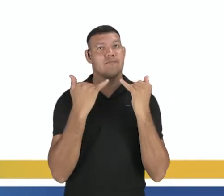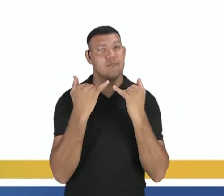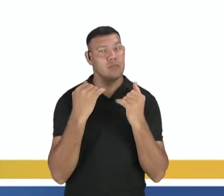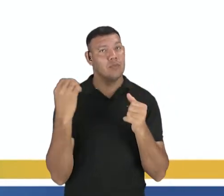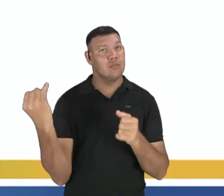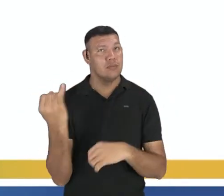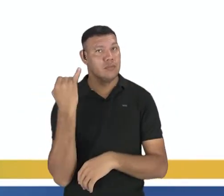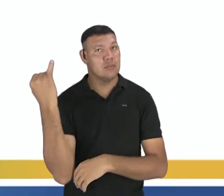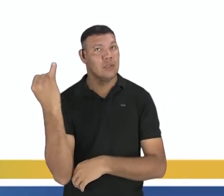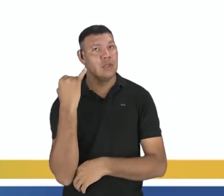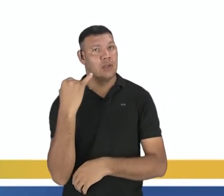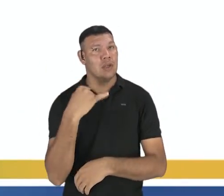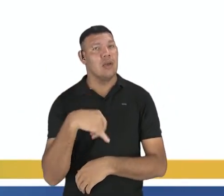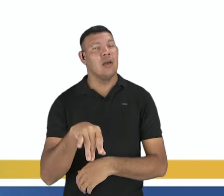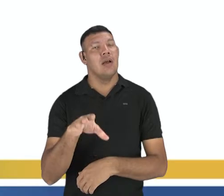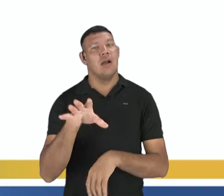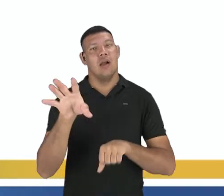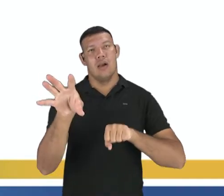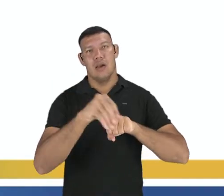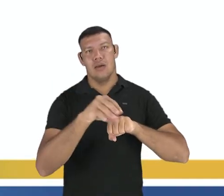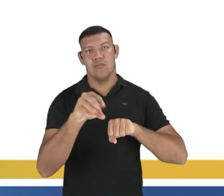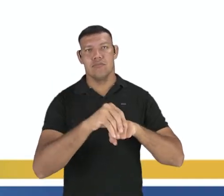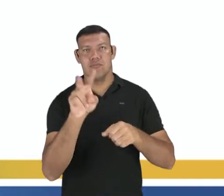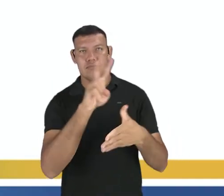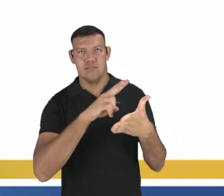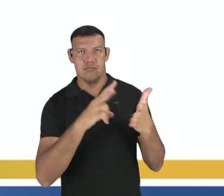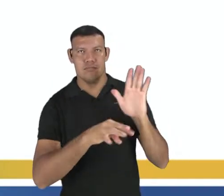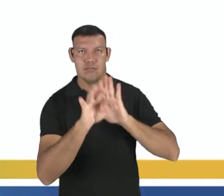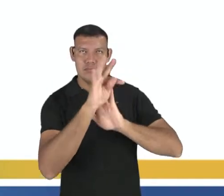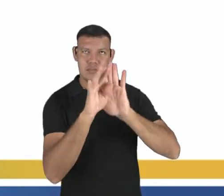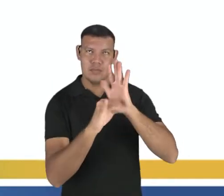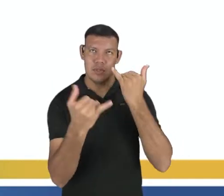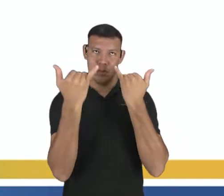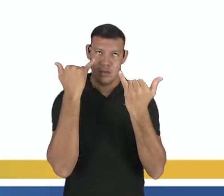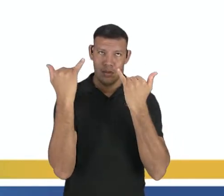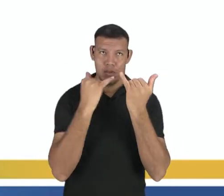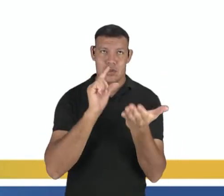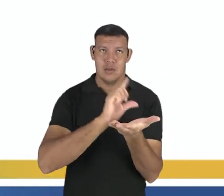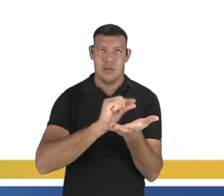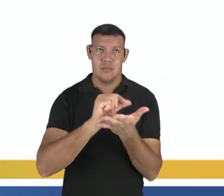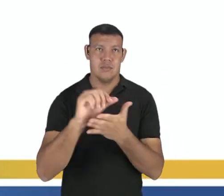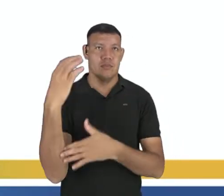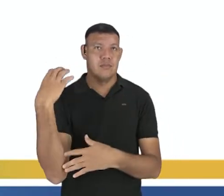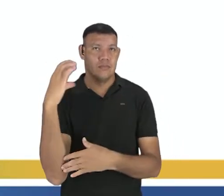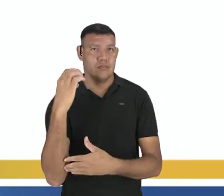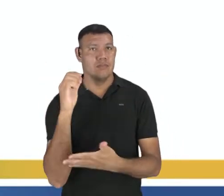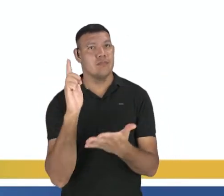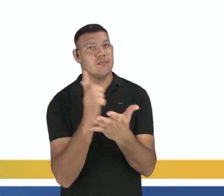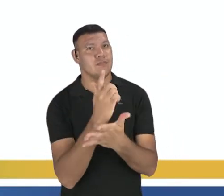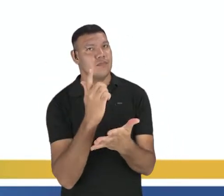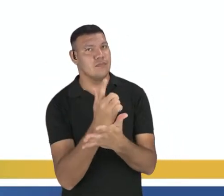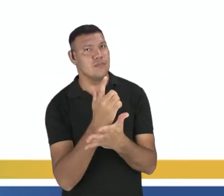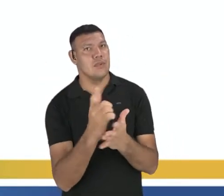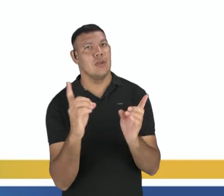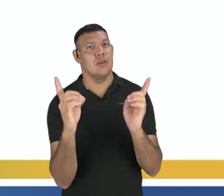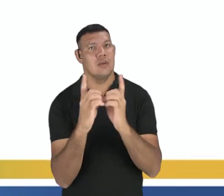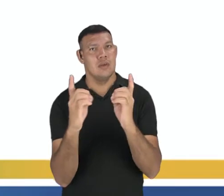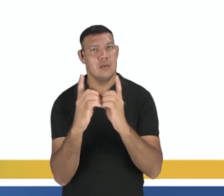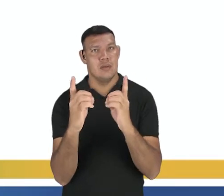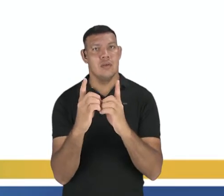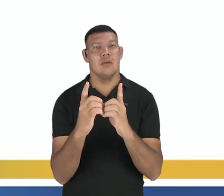textos informativos, artigos científicos, livros didáticos, paradidáticos e etc. Então, assim, a